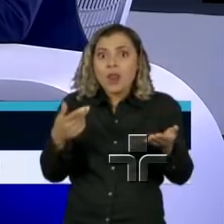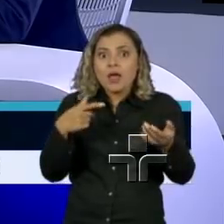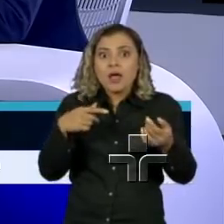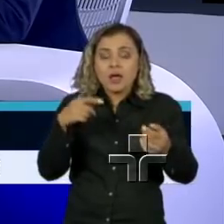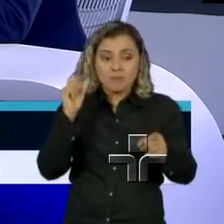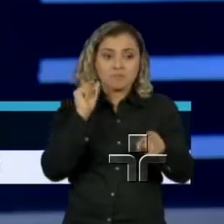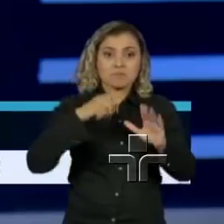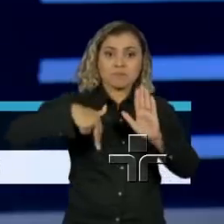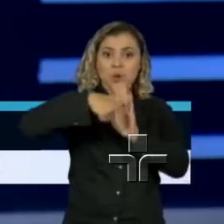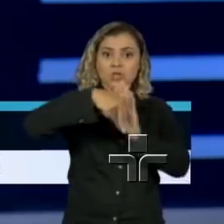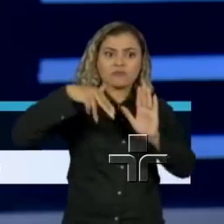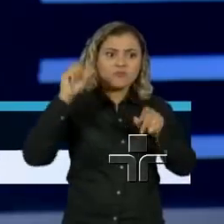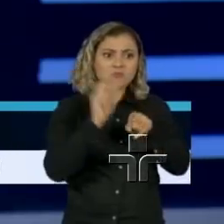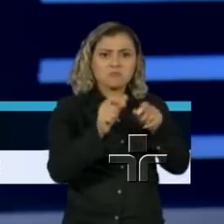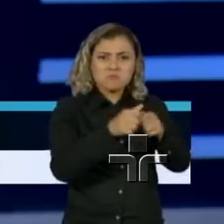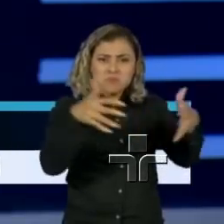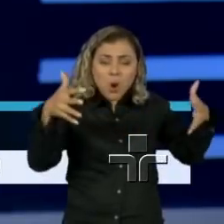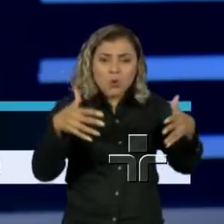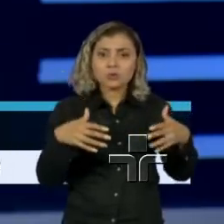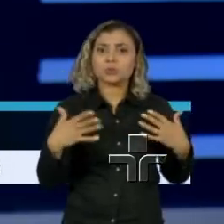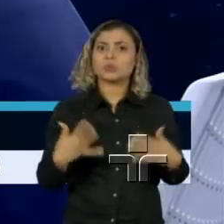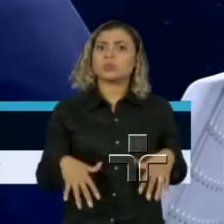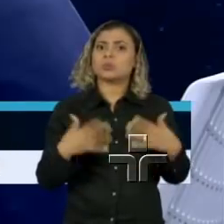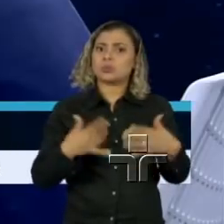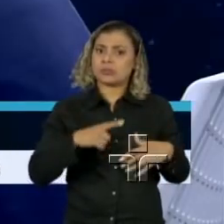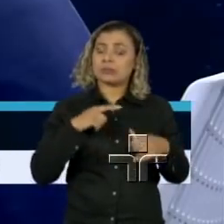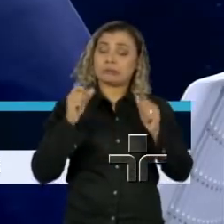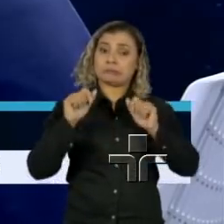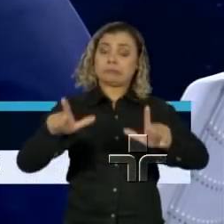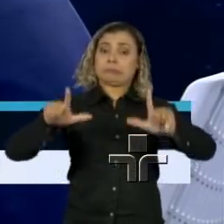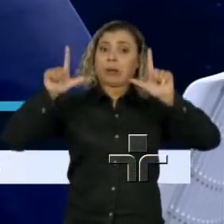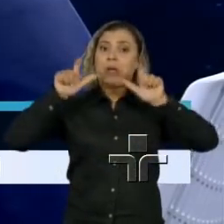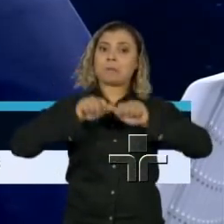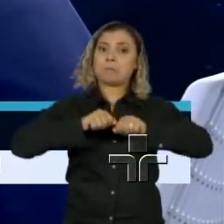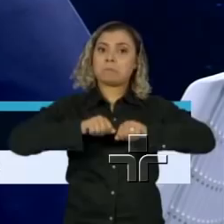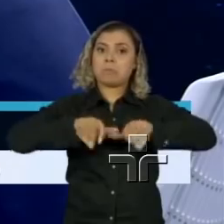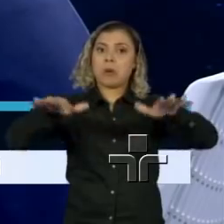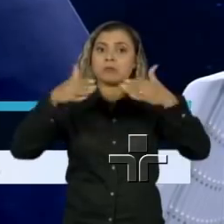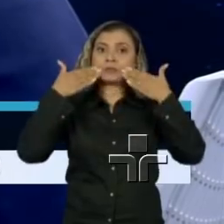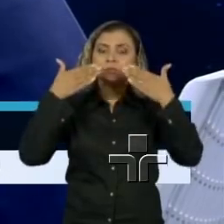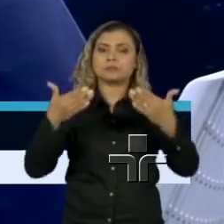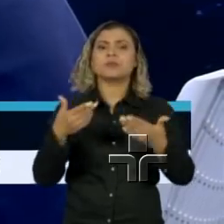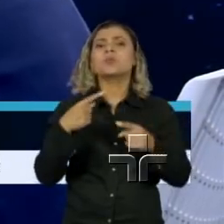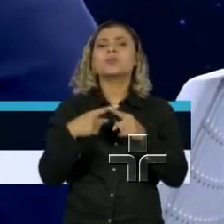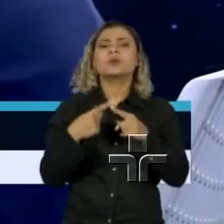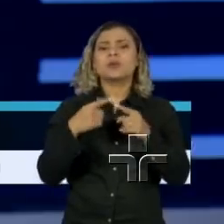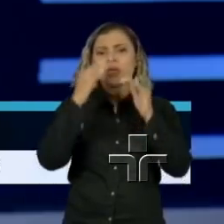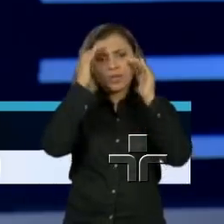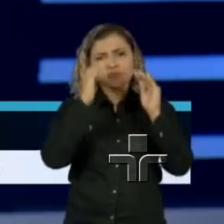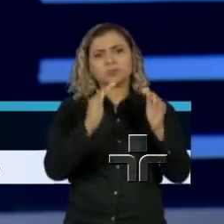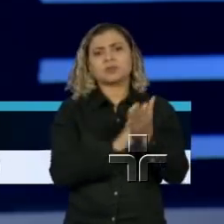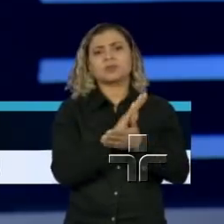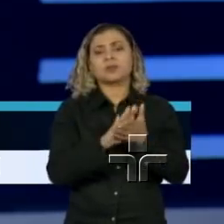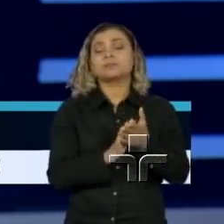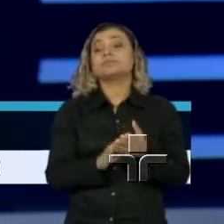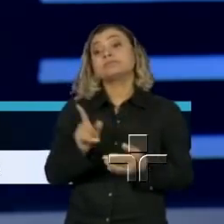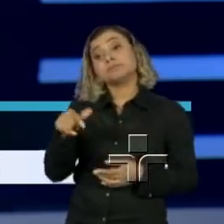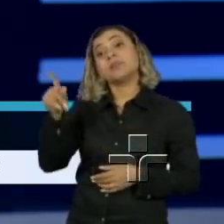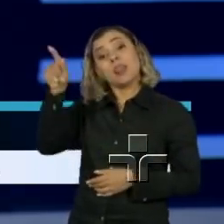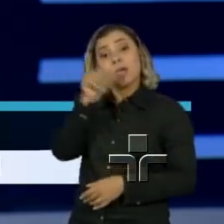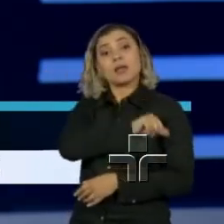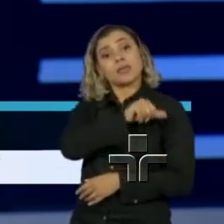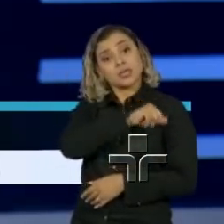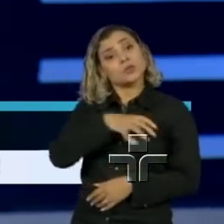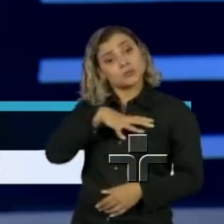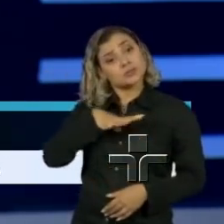produtora Porta dos Fundos teve. A que se deve essa intolerância seletiva? Bem, inclusive na própria cidade do Rio de Janeiro,